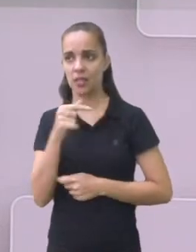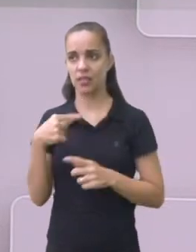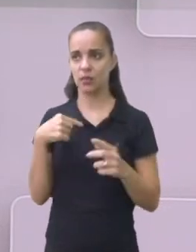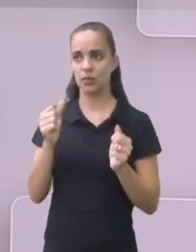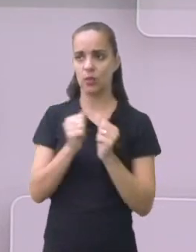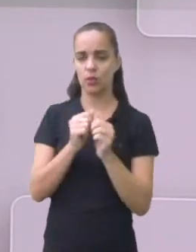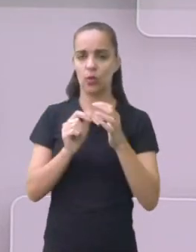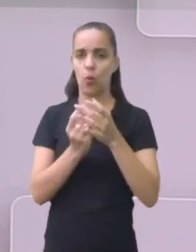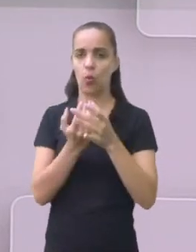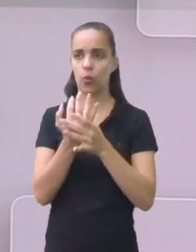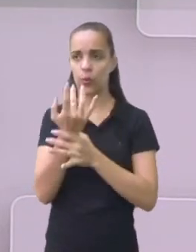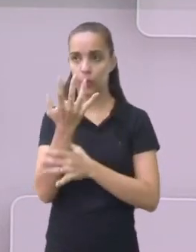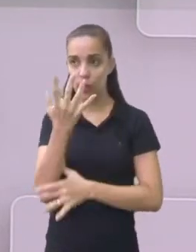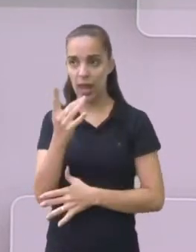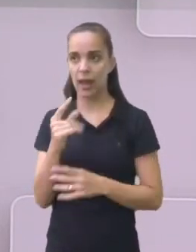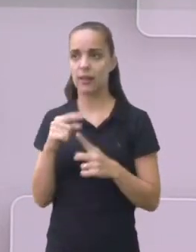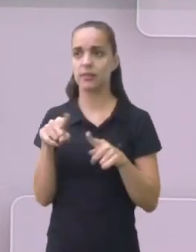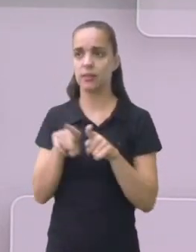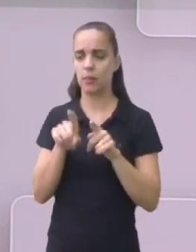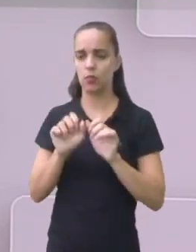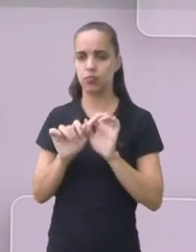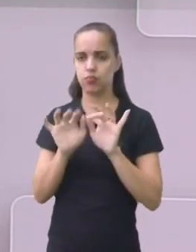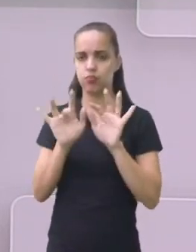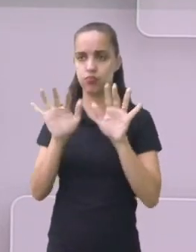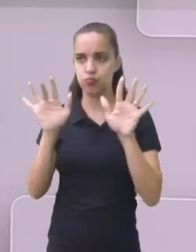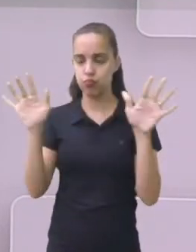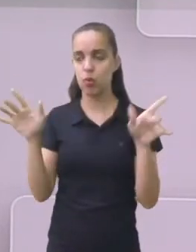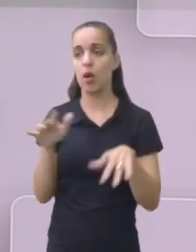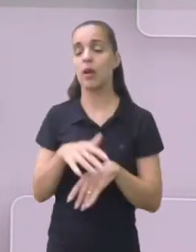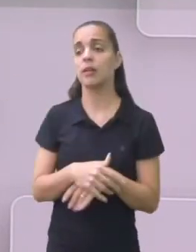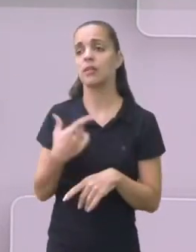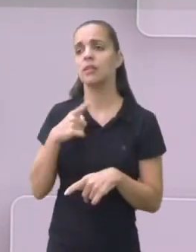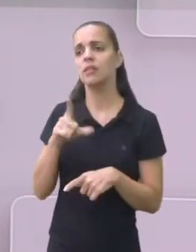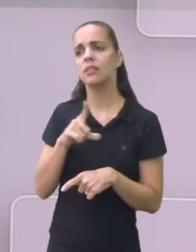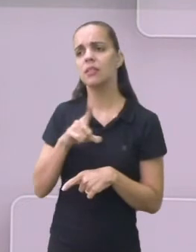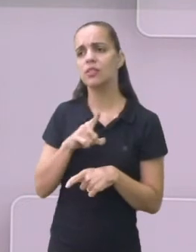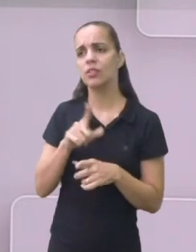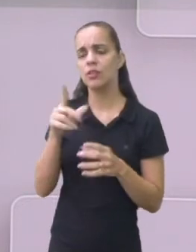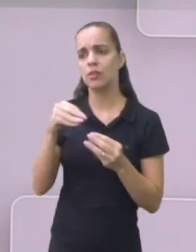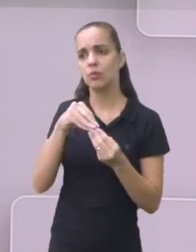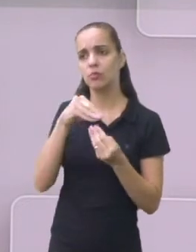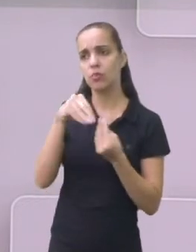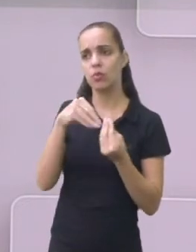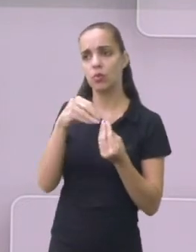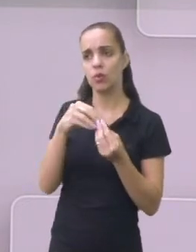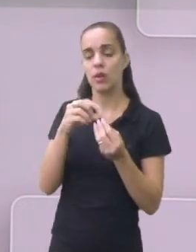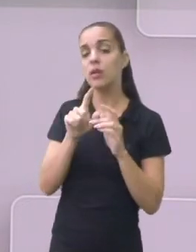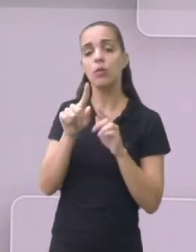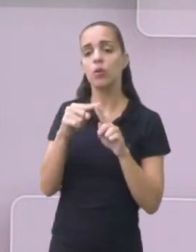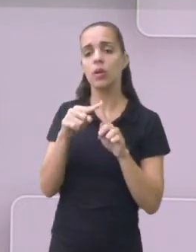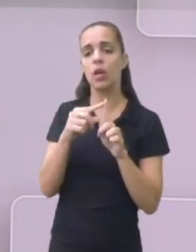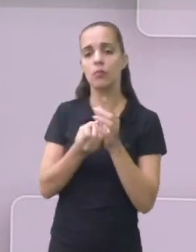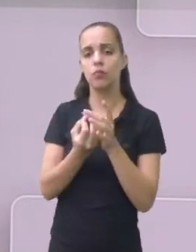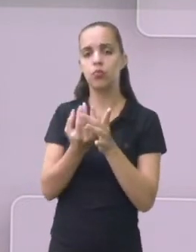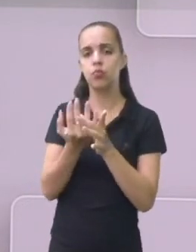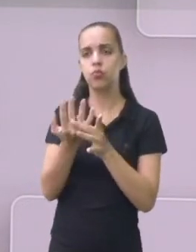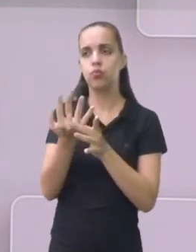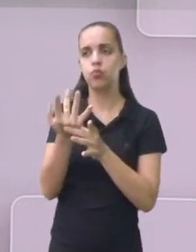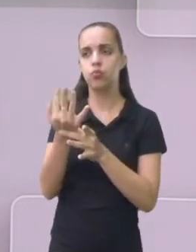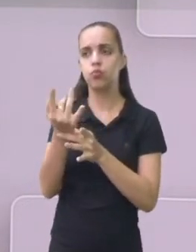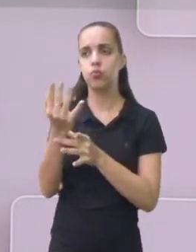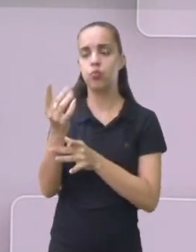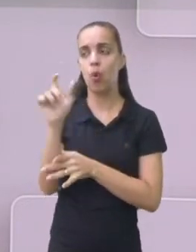gás carbônico, que é aquilo que a gente inspira, e aí incide ali o calor e os raios